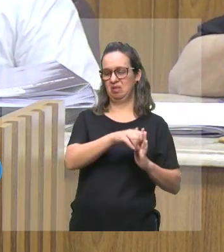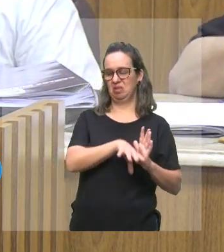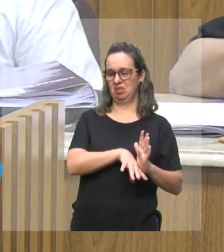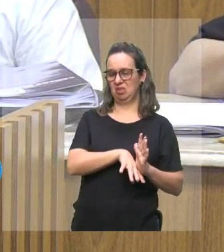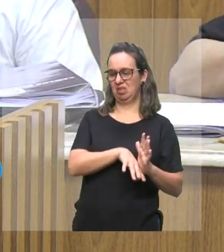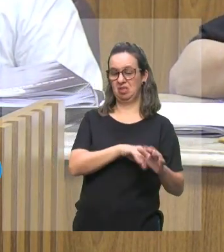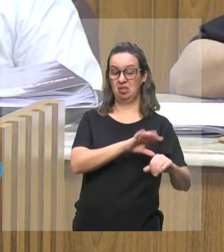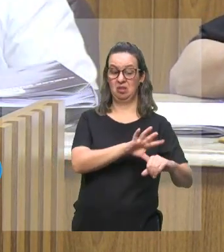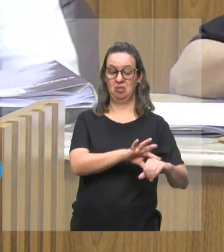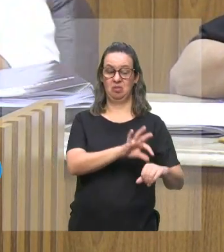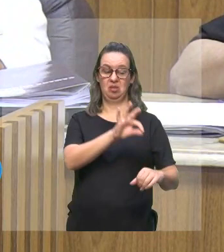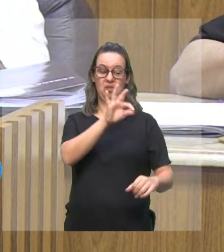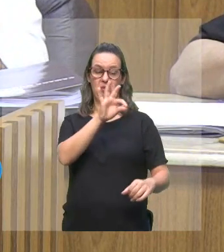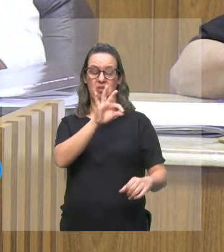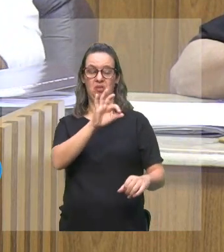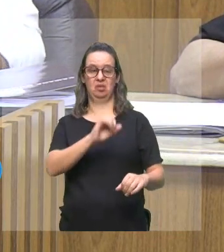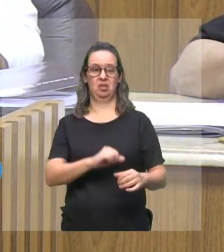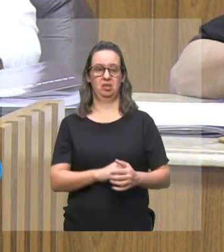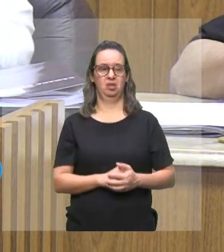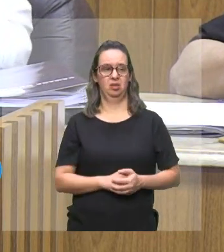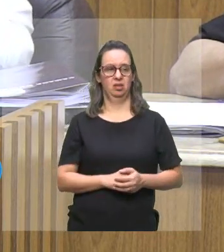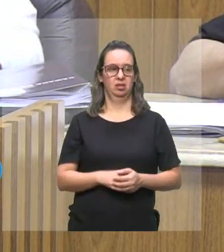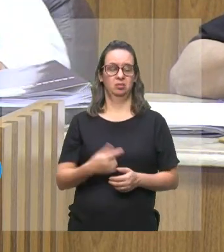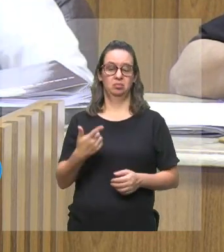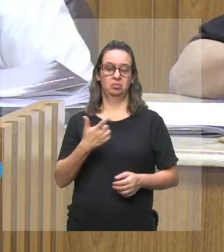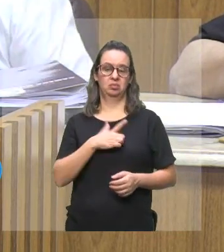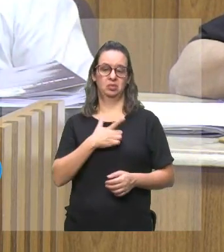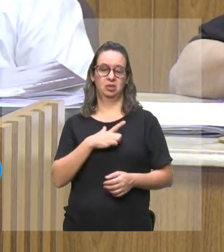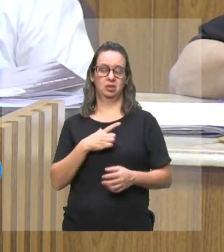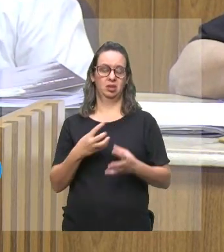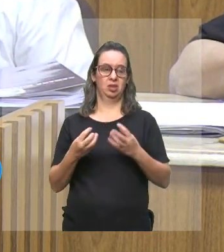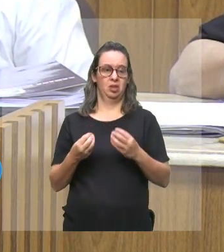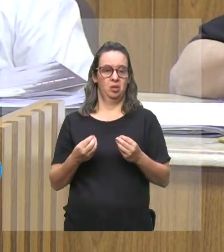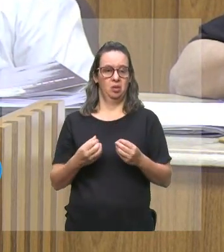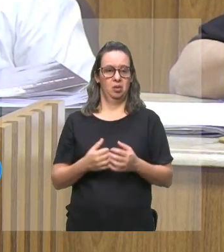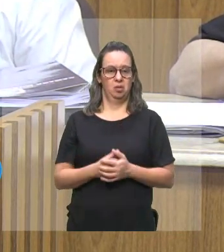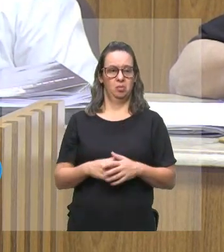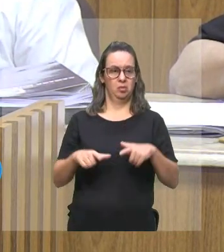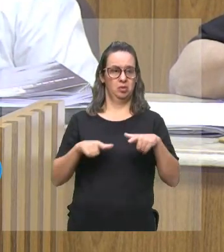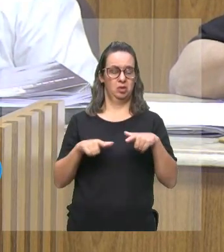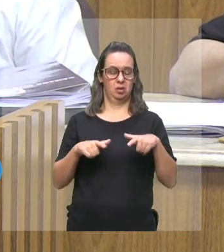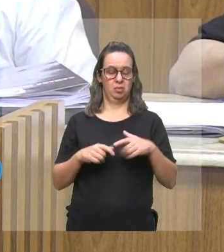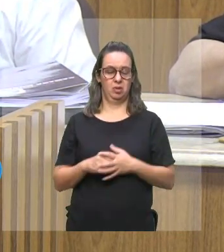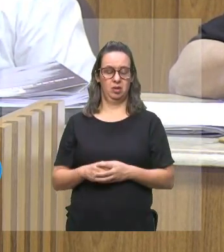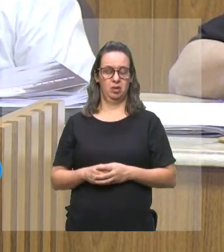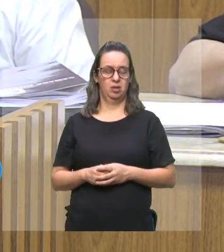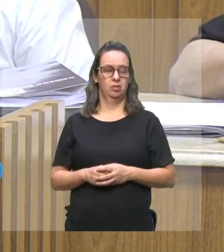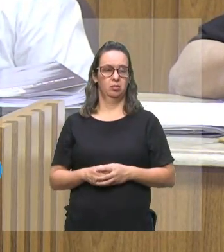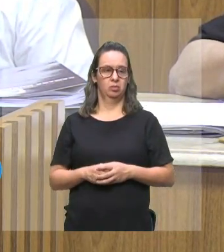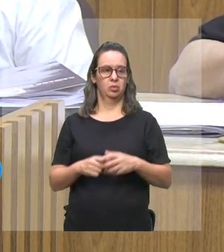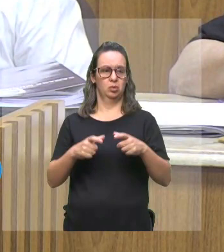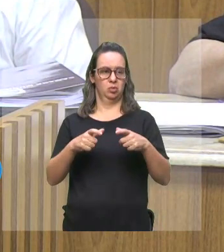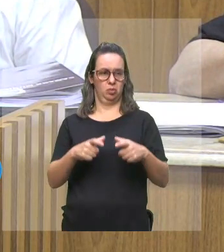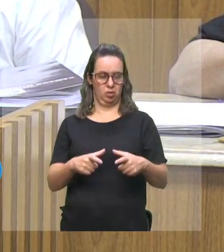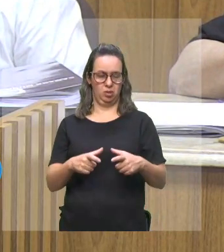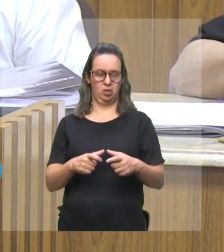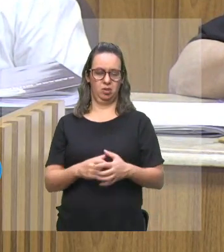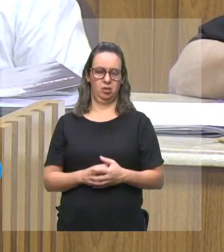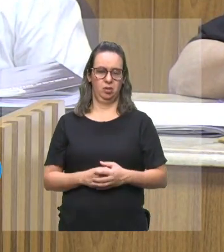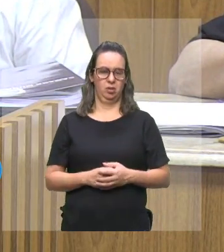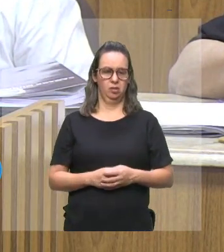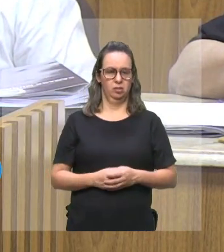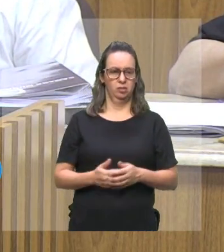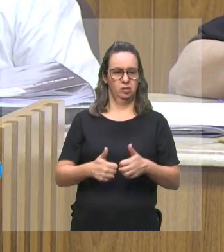e muitas delas sequer têm a competência devida para ocupar os cargos para os quais foram